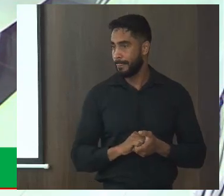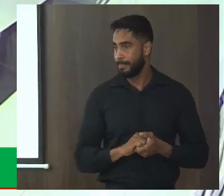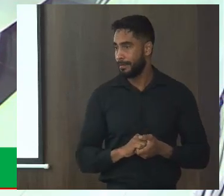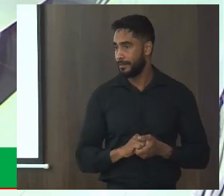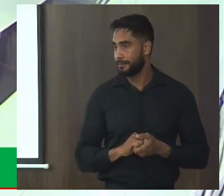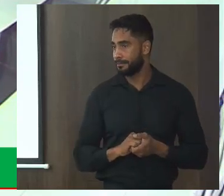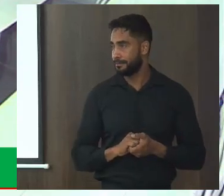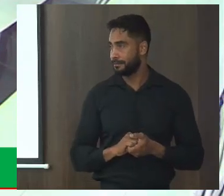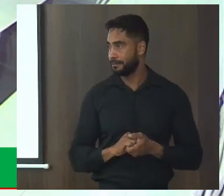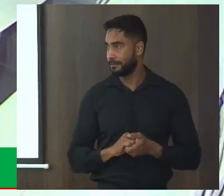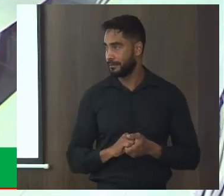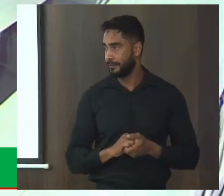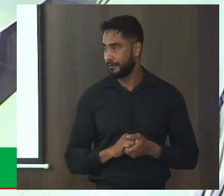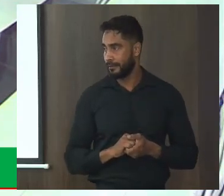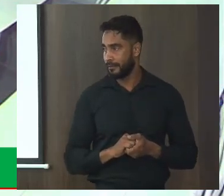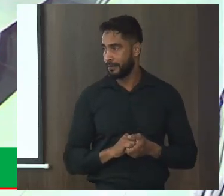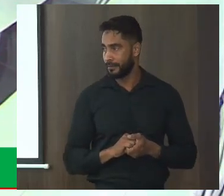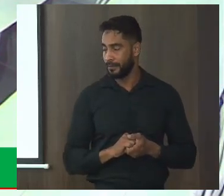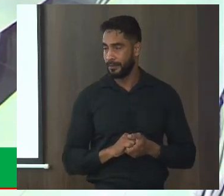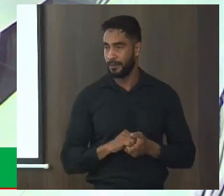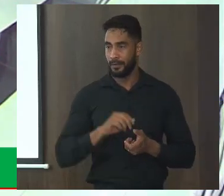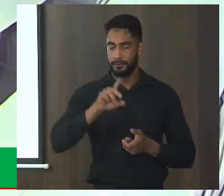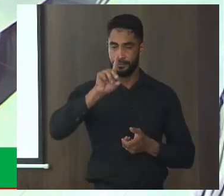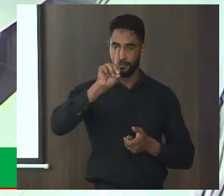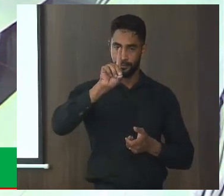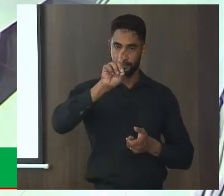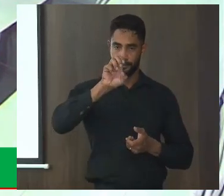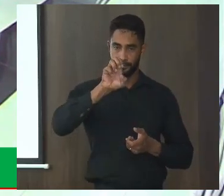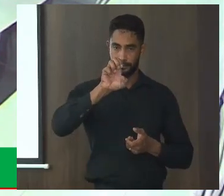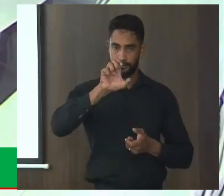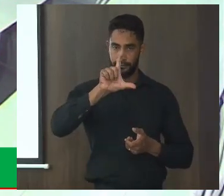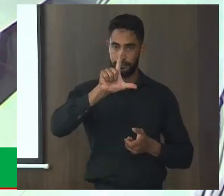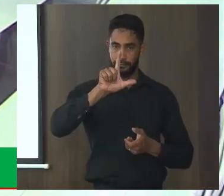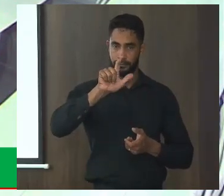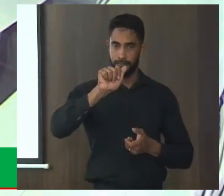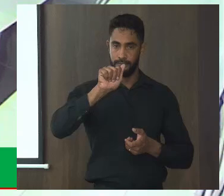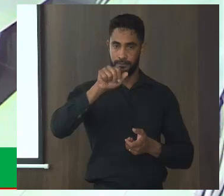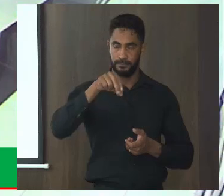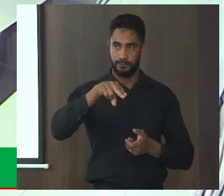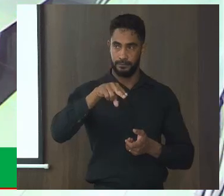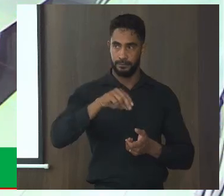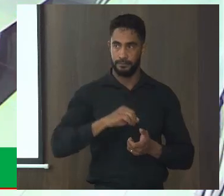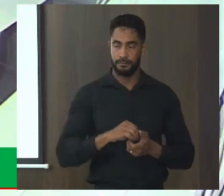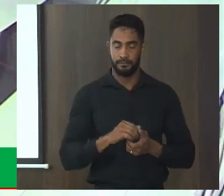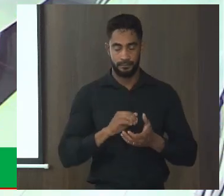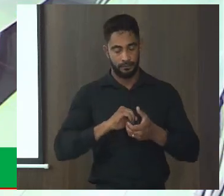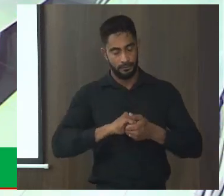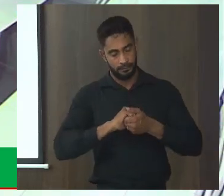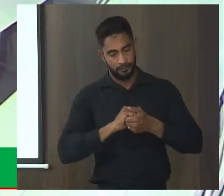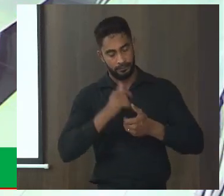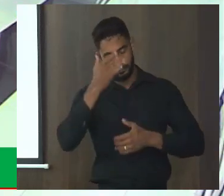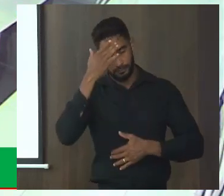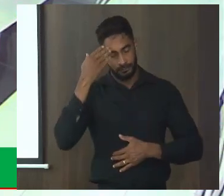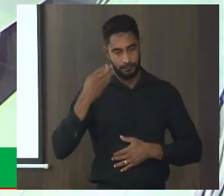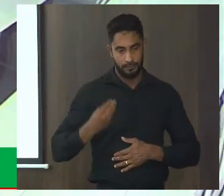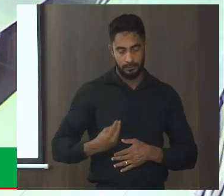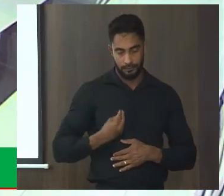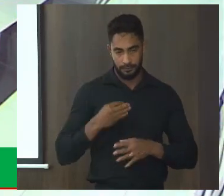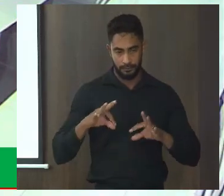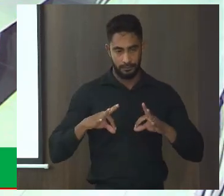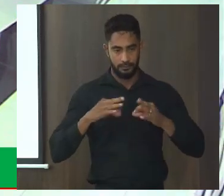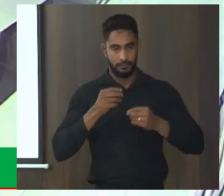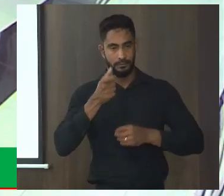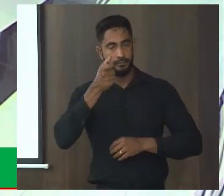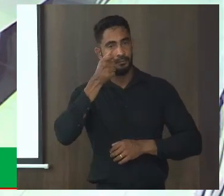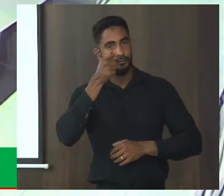Ok. Presidente. Com a palavra, vereador Derlan. Boa noite, senhor presidente, demais vereadores, cumprimento o público aqui presente e todos que nos